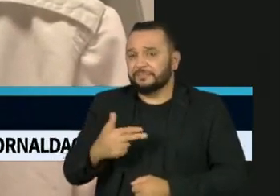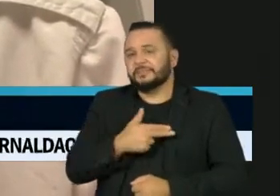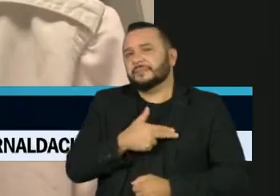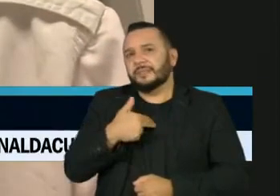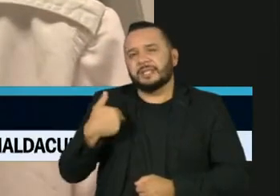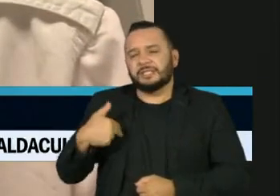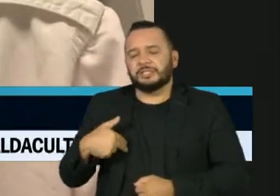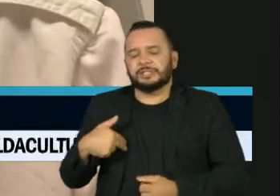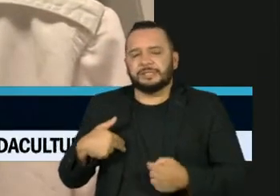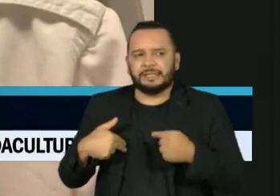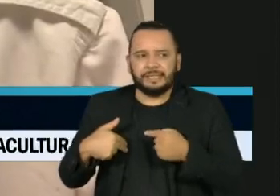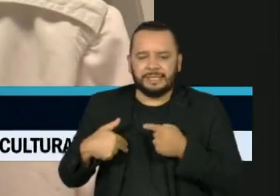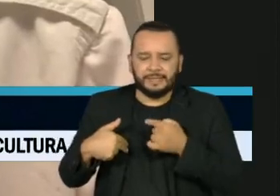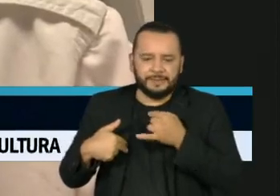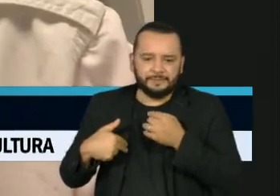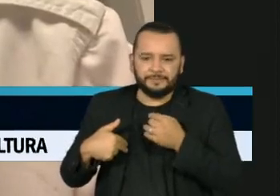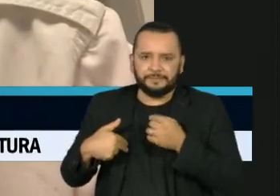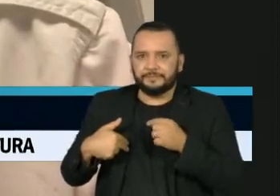necessariamente